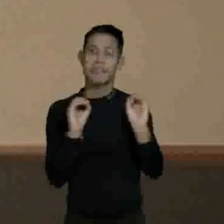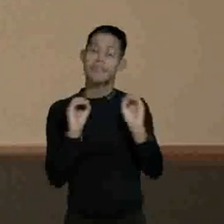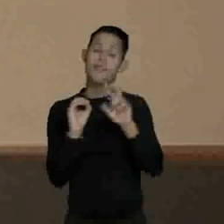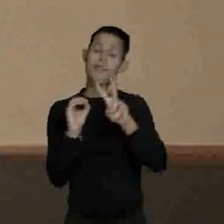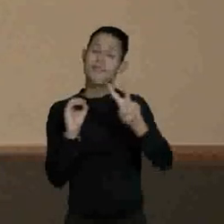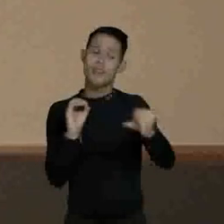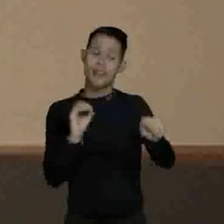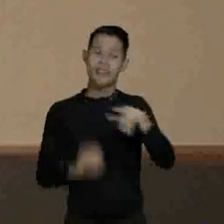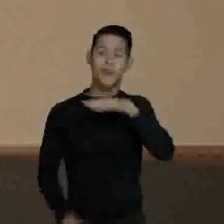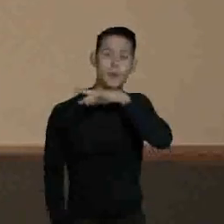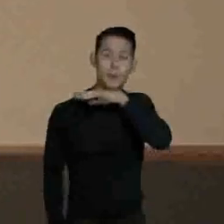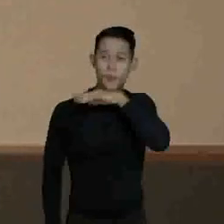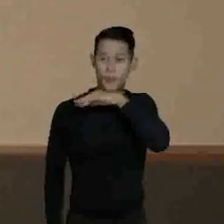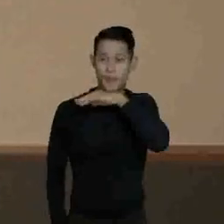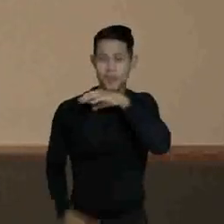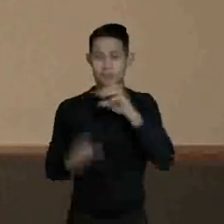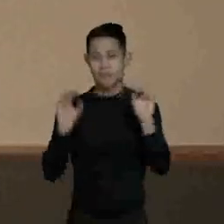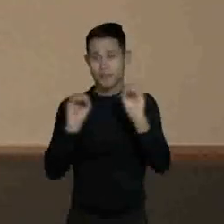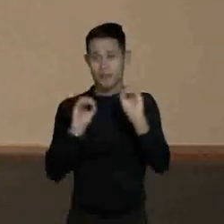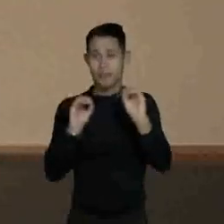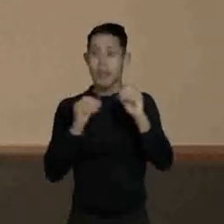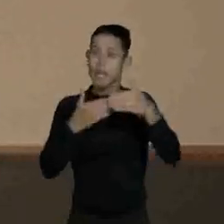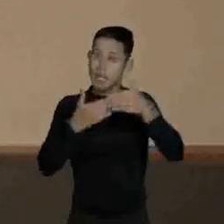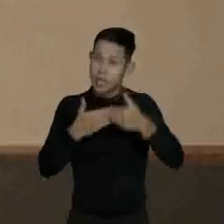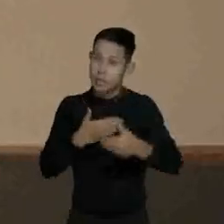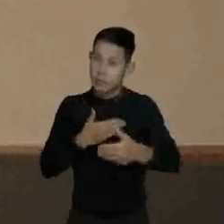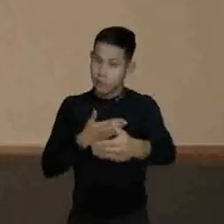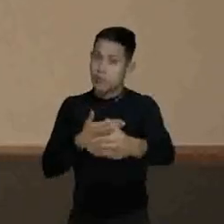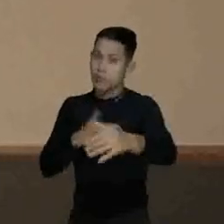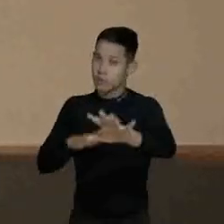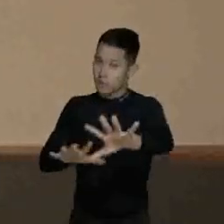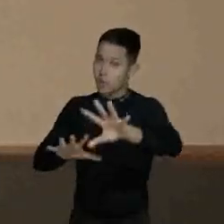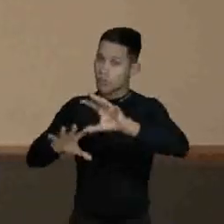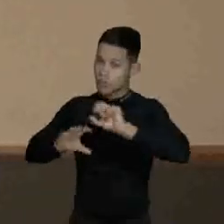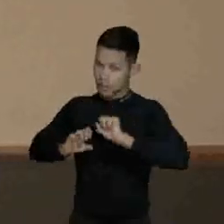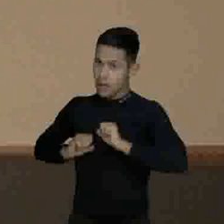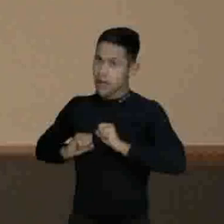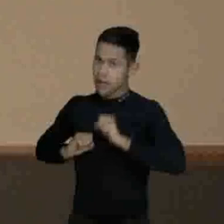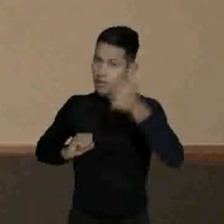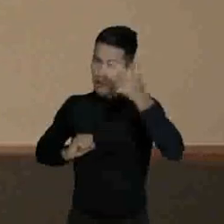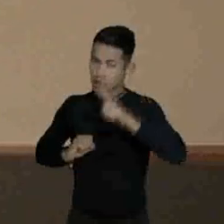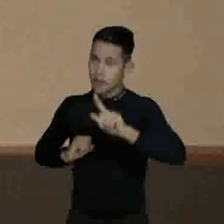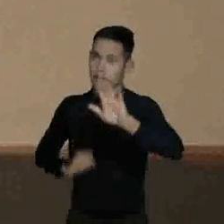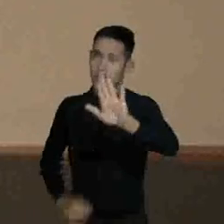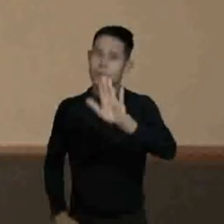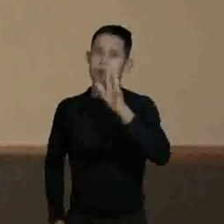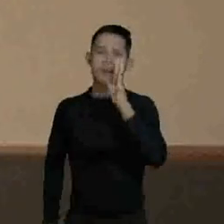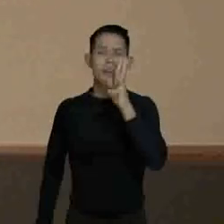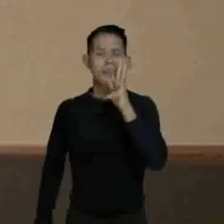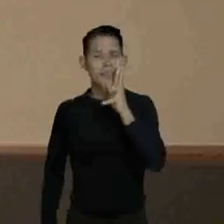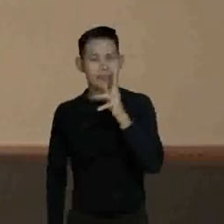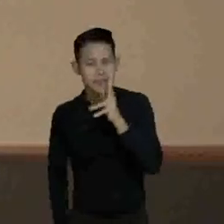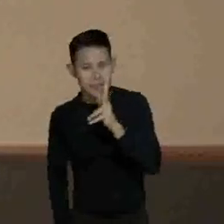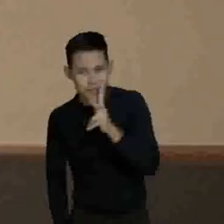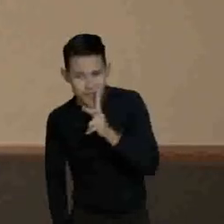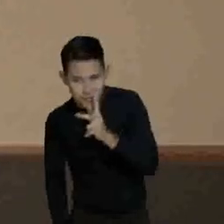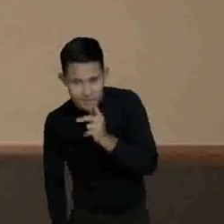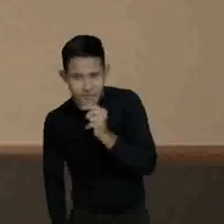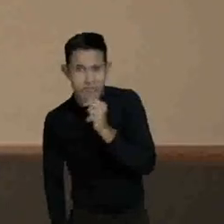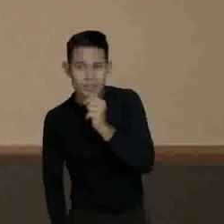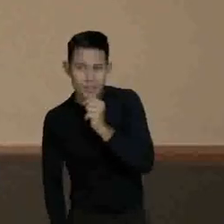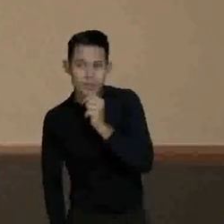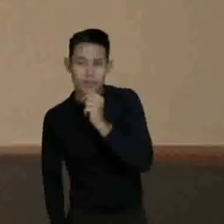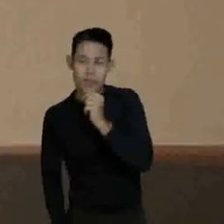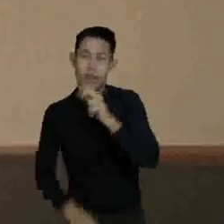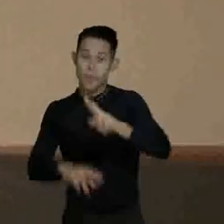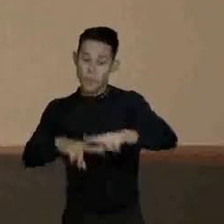eles embora mais tarde eles vão adquirir mas muito mais lentamente do que se adquirissem na pré-escola né então